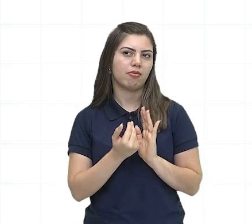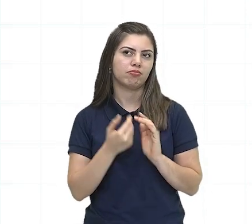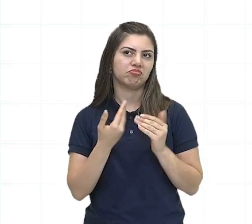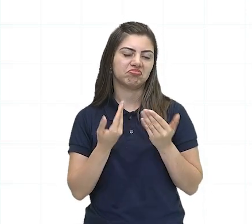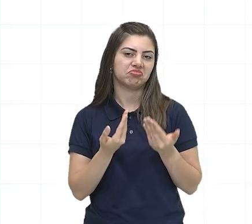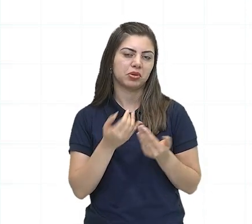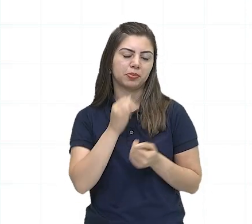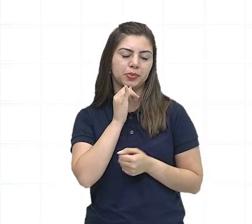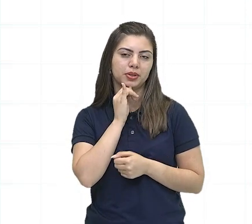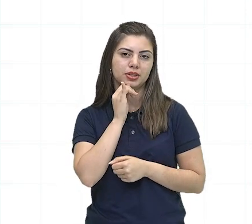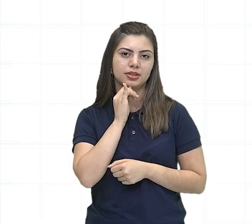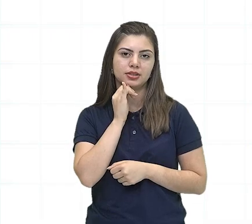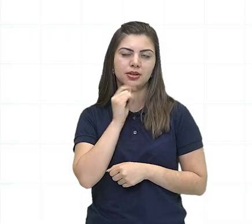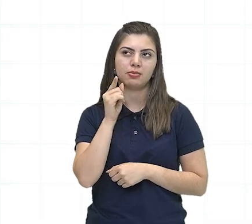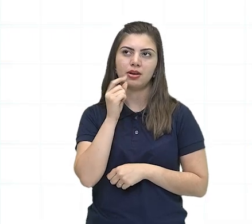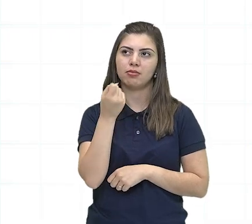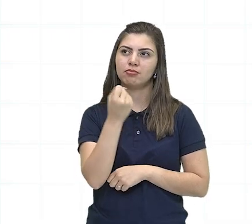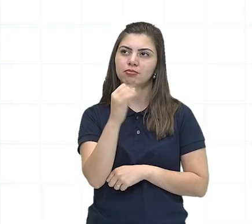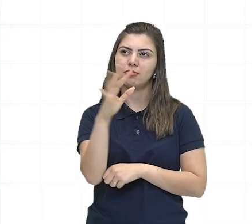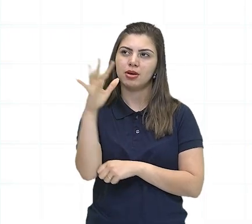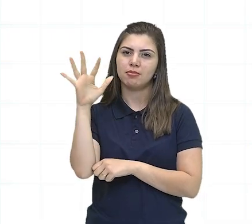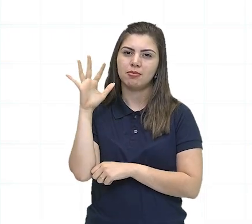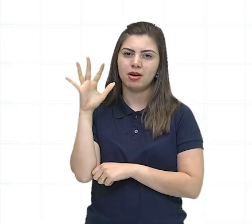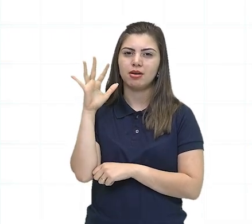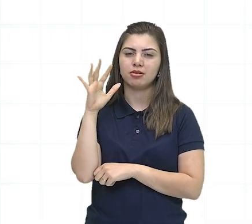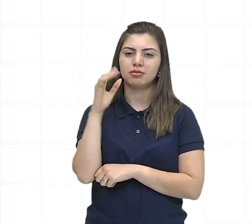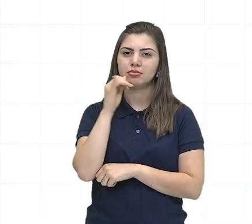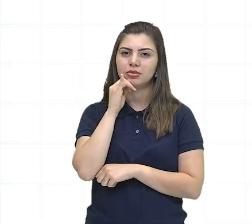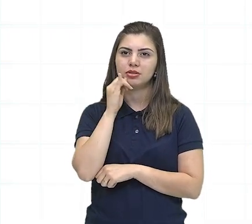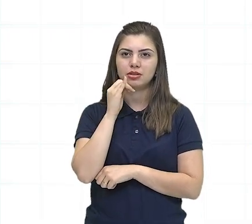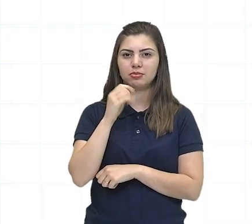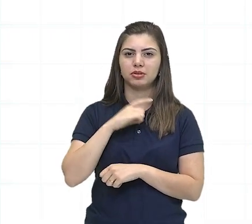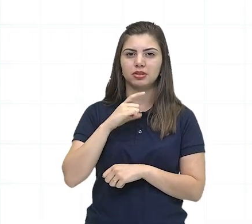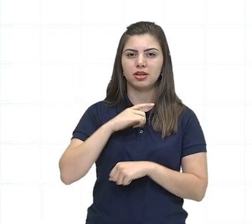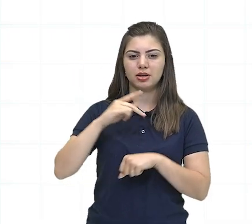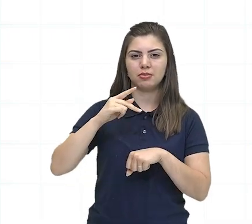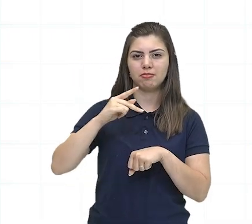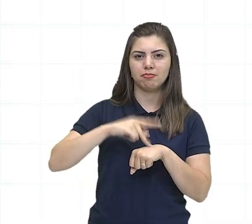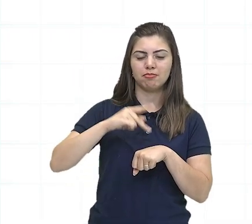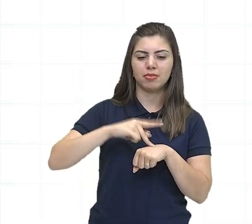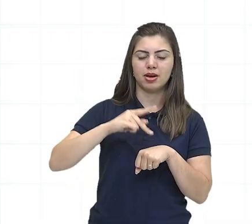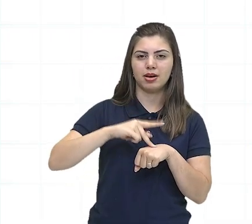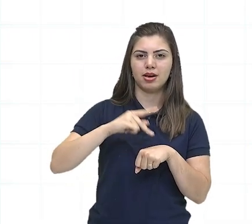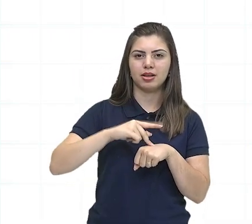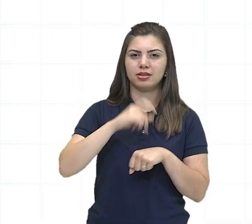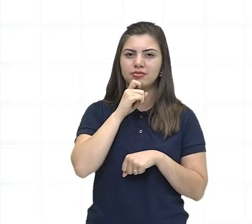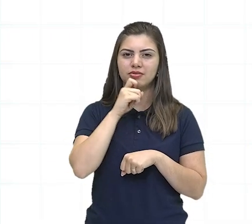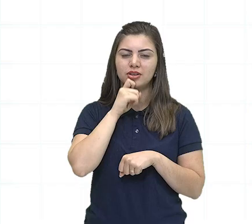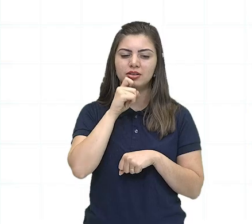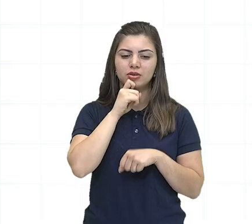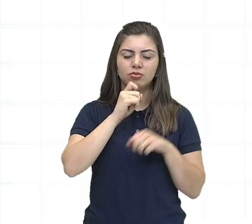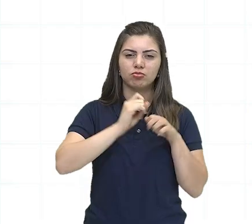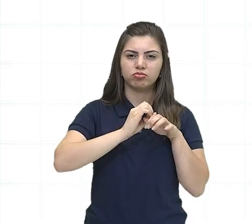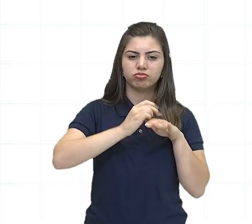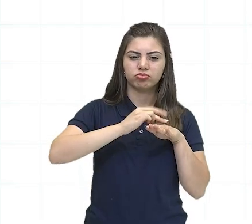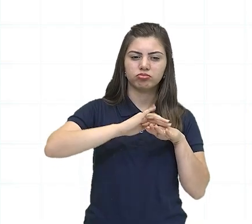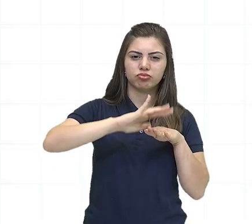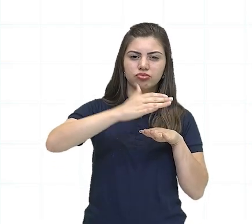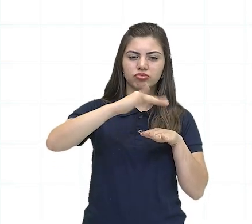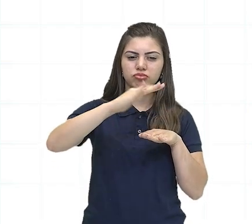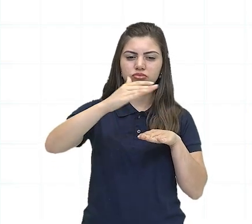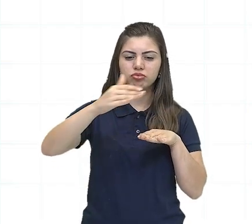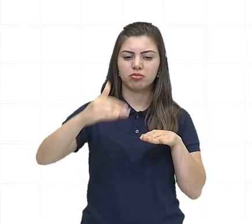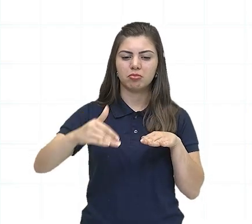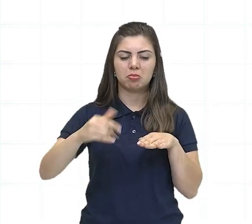desenhar, representar, por exemplo, uma paisagem de gelo. Então, o artista hiperrealista, ele vai fazer o gelo tão perfeito